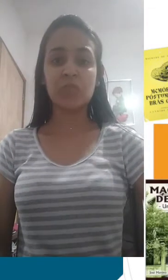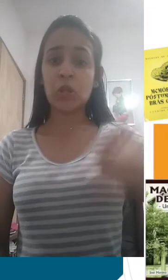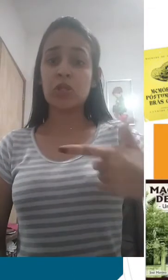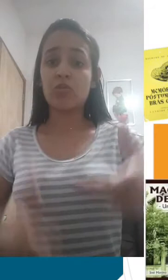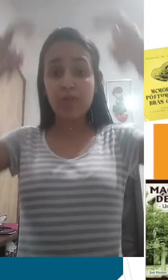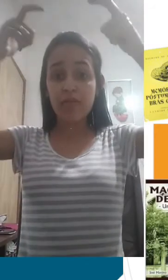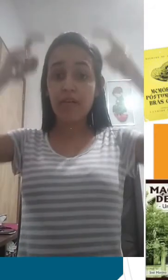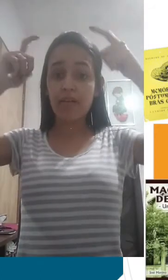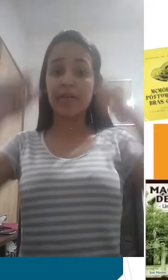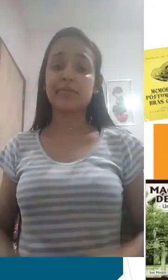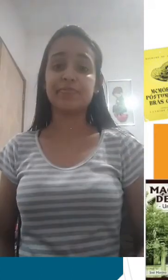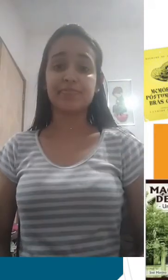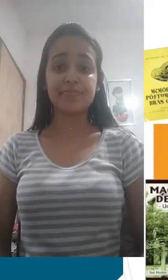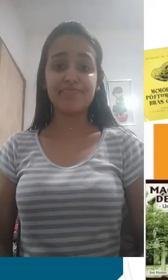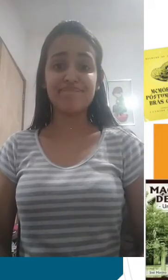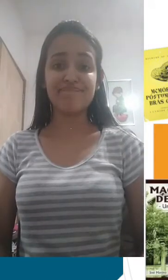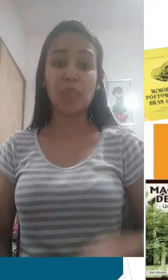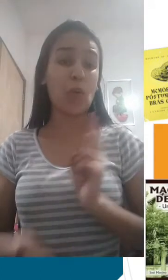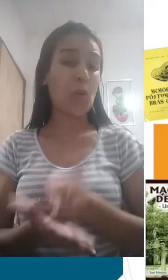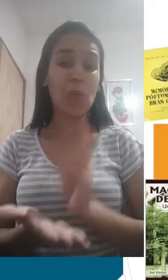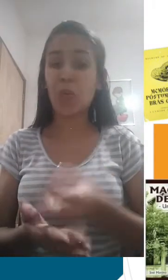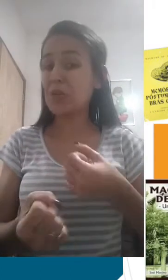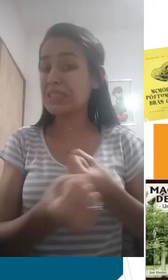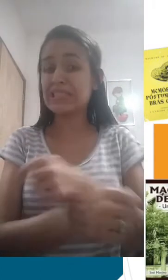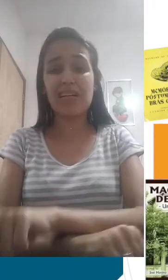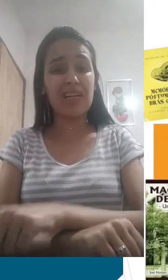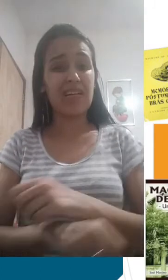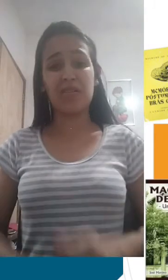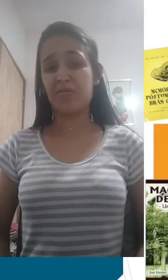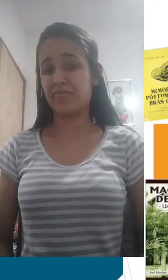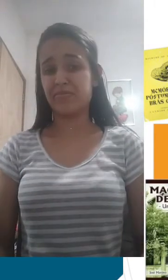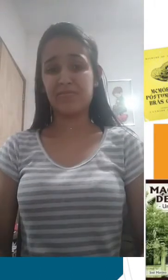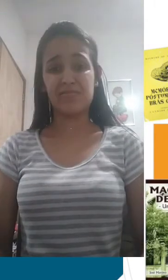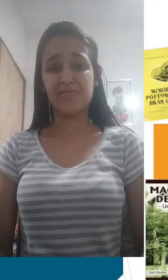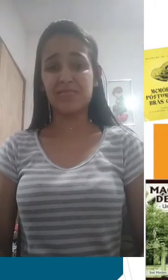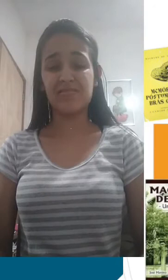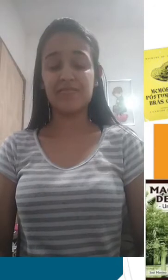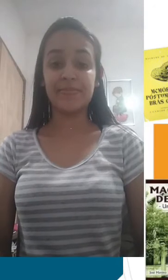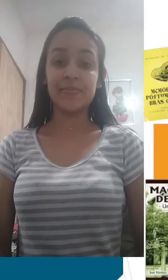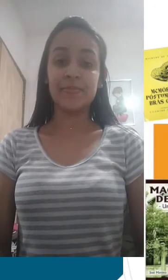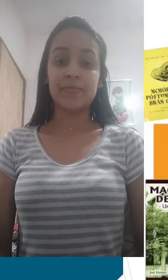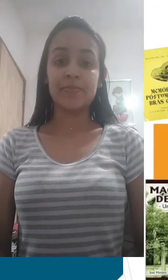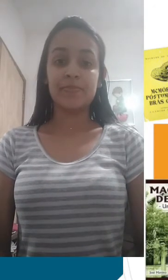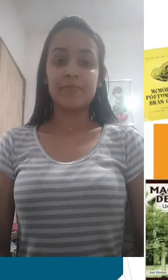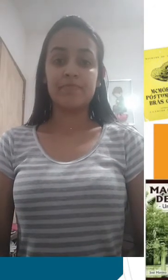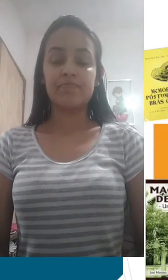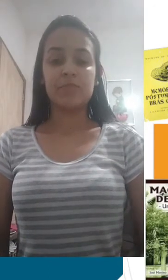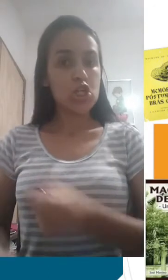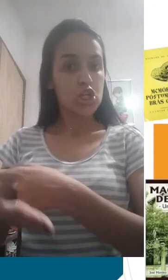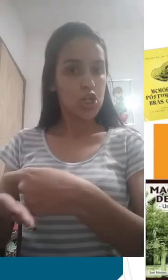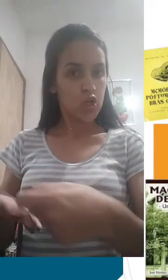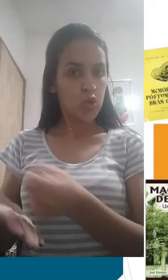Reinado e na manutenção da mão de obra escrava. Em sua maioria, os escritores